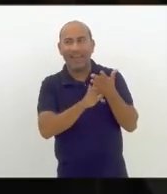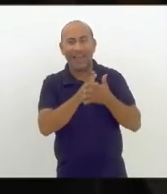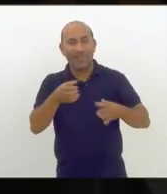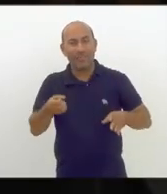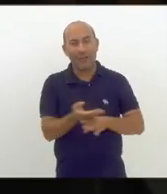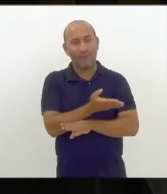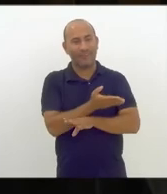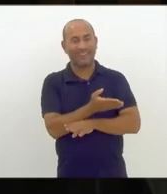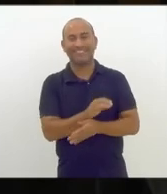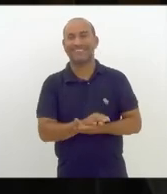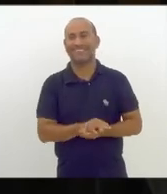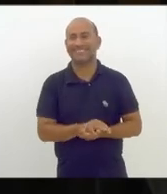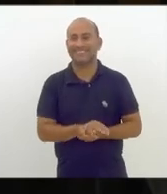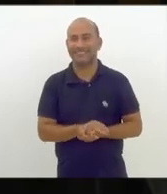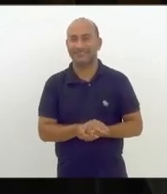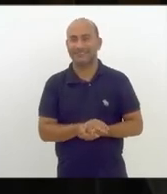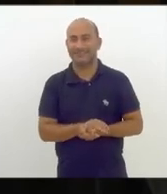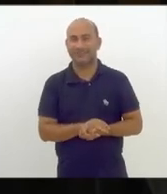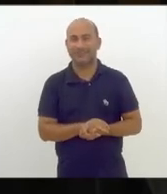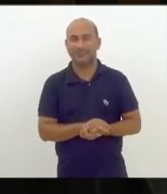nova.